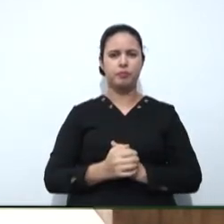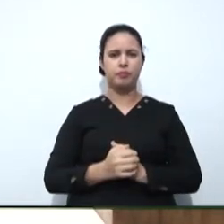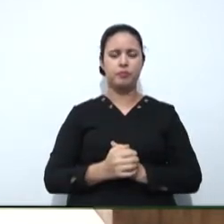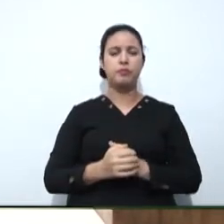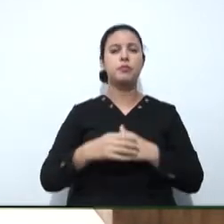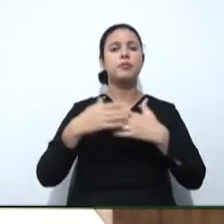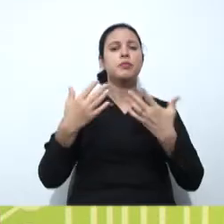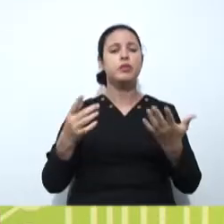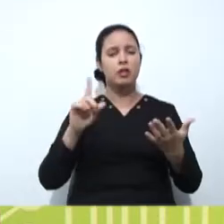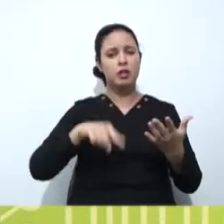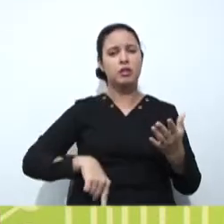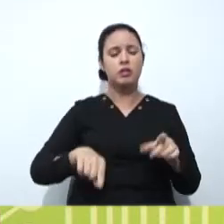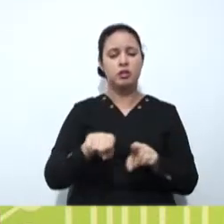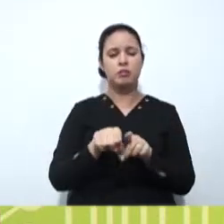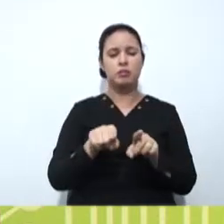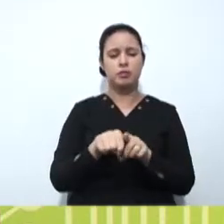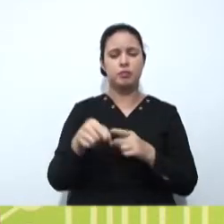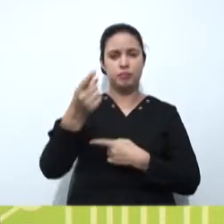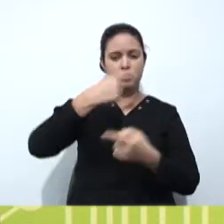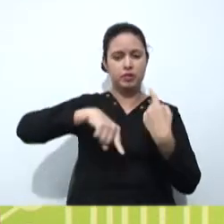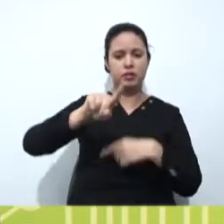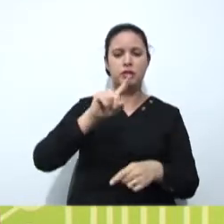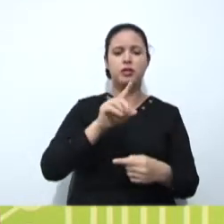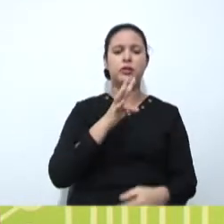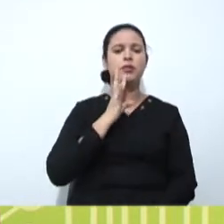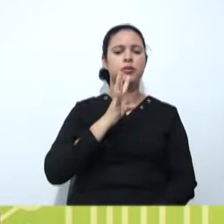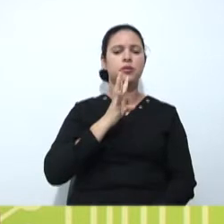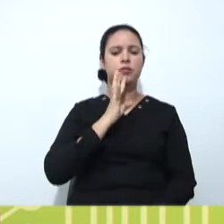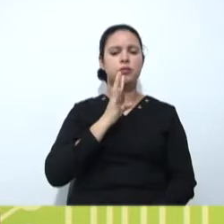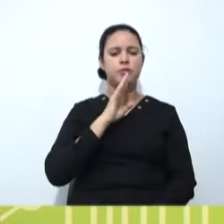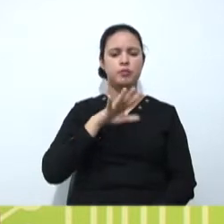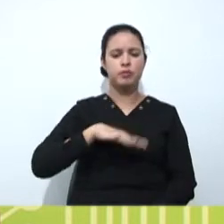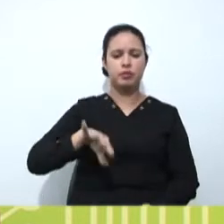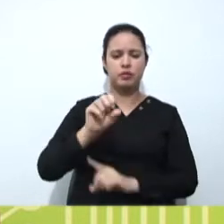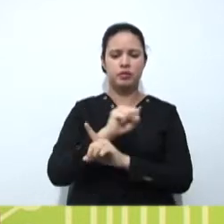Gera conhecimento na sociedade também o empreendedor social. Isso